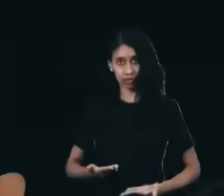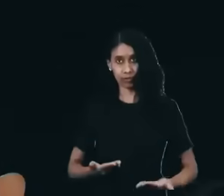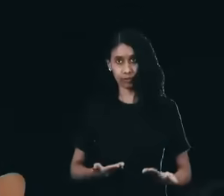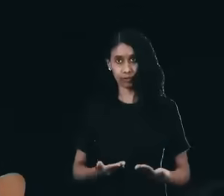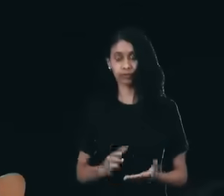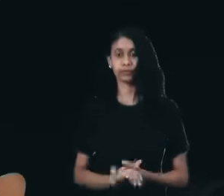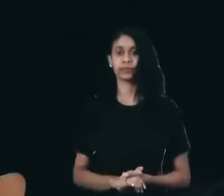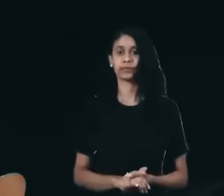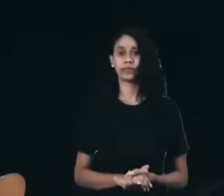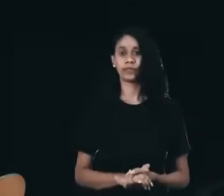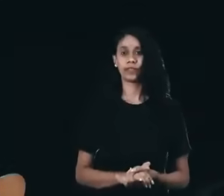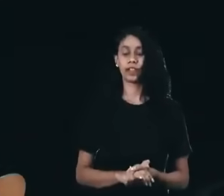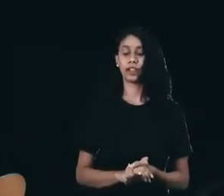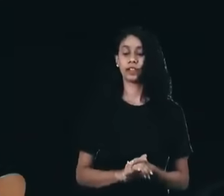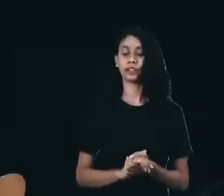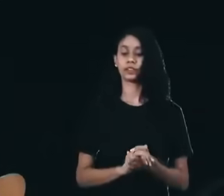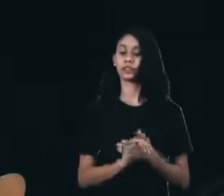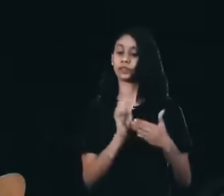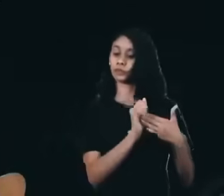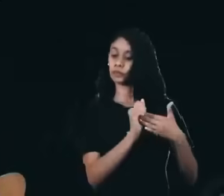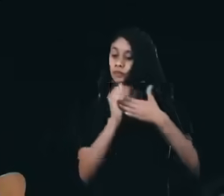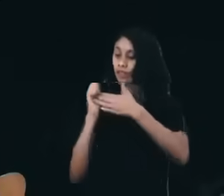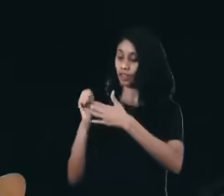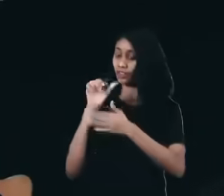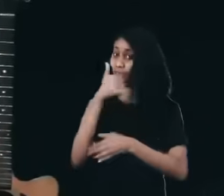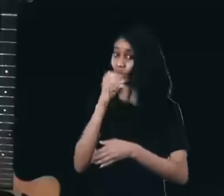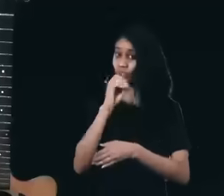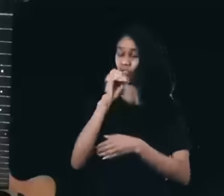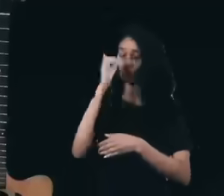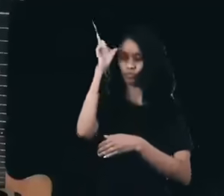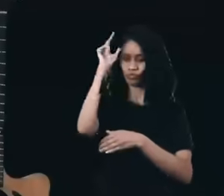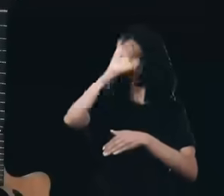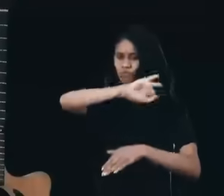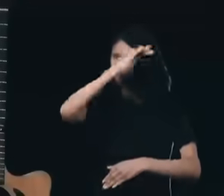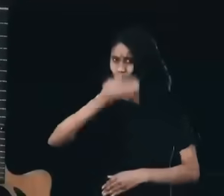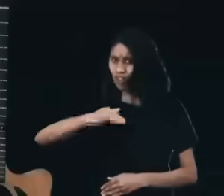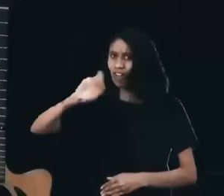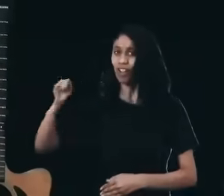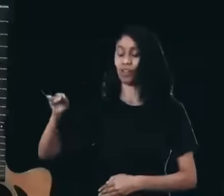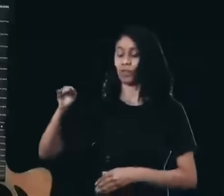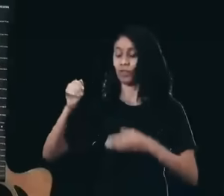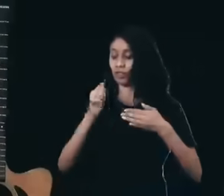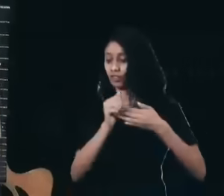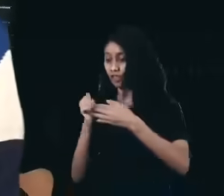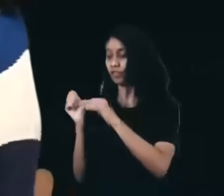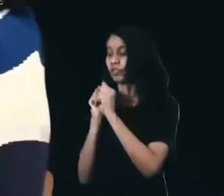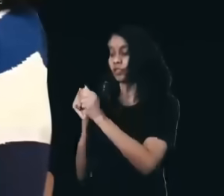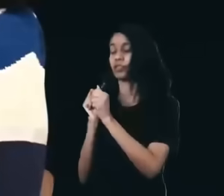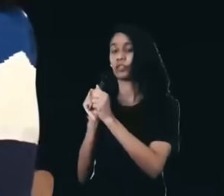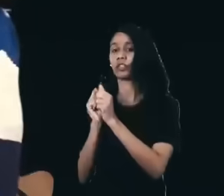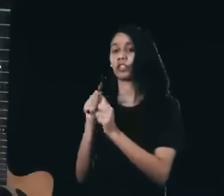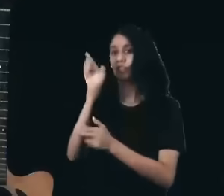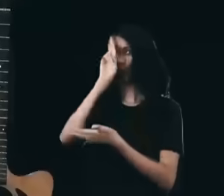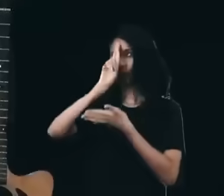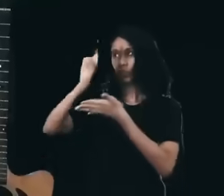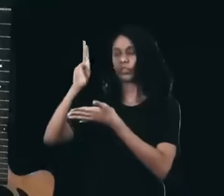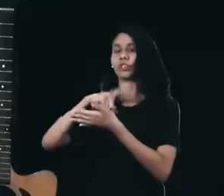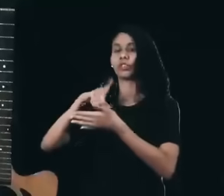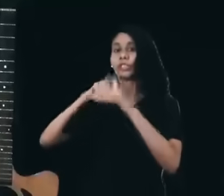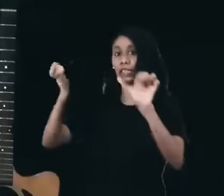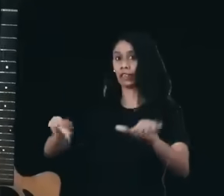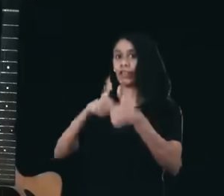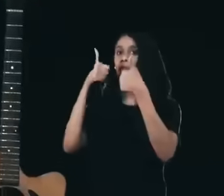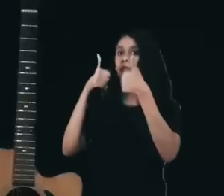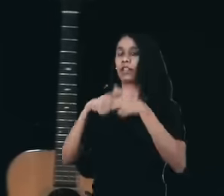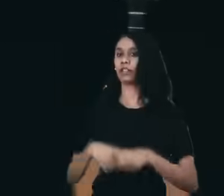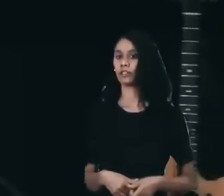partiu com 10 camelos do seu senhor, levando também tudo que o seu senhor tinha de melhor. Presta atenção, primeira